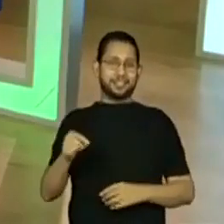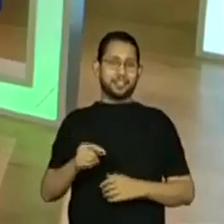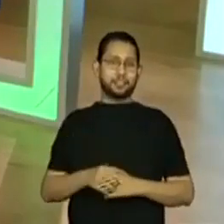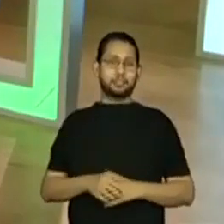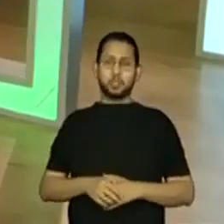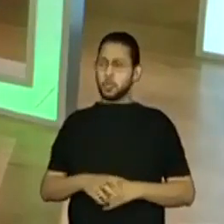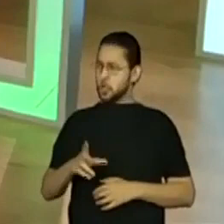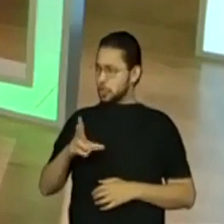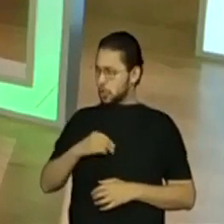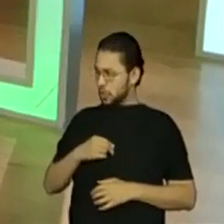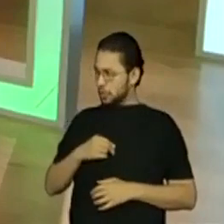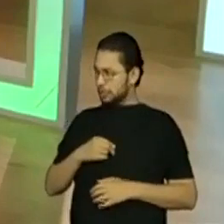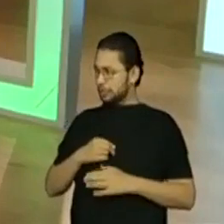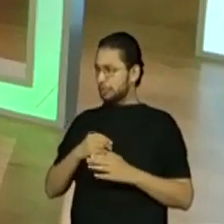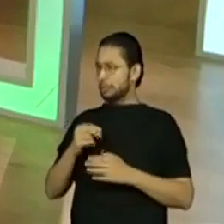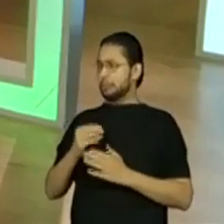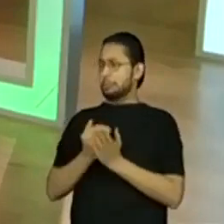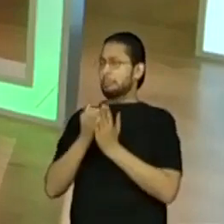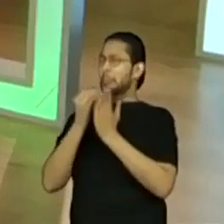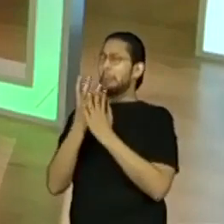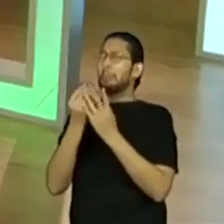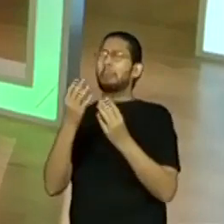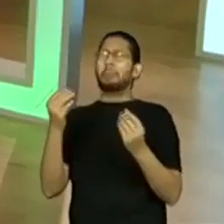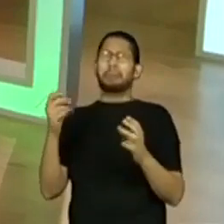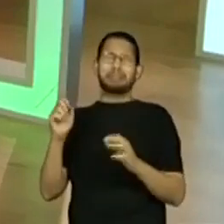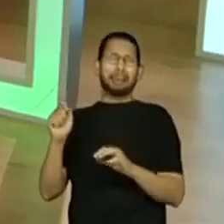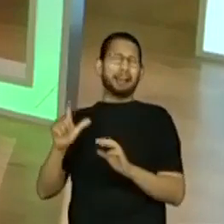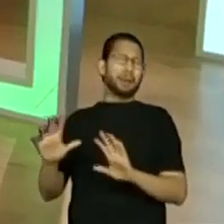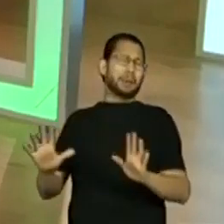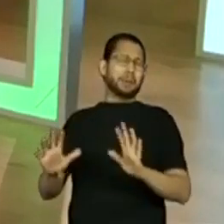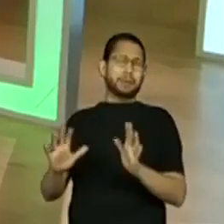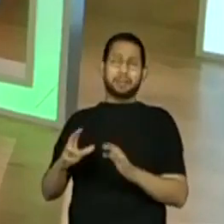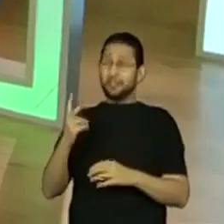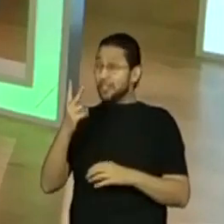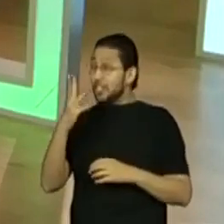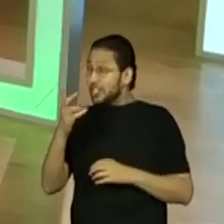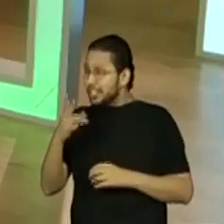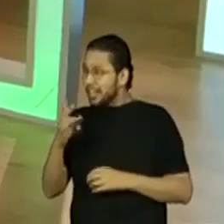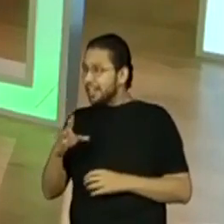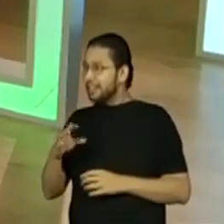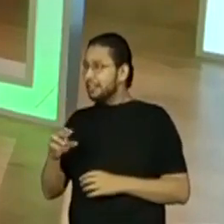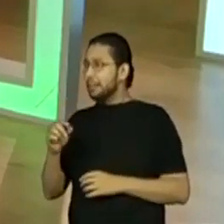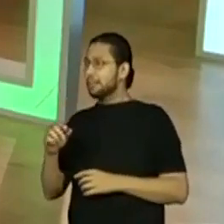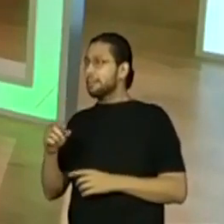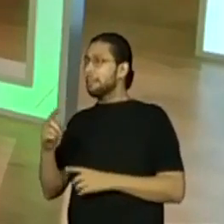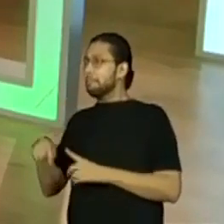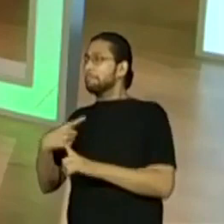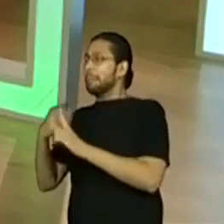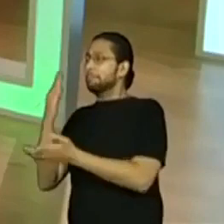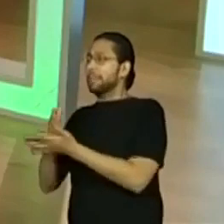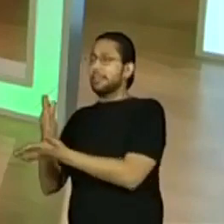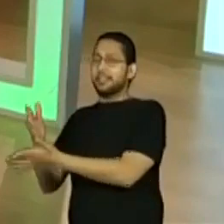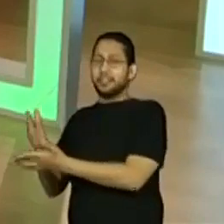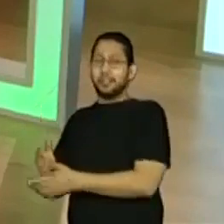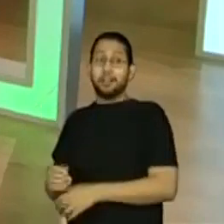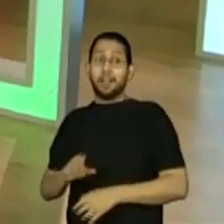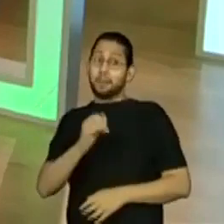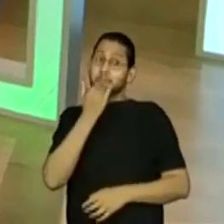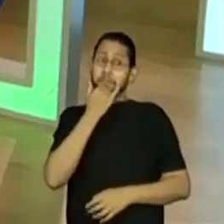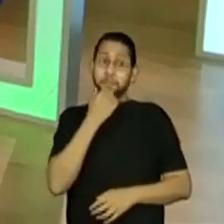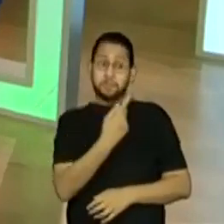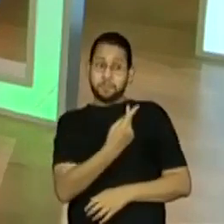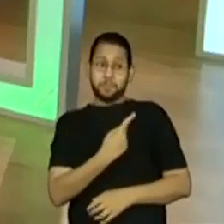Pro Carol pro meu gosto. Imagina, 23 e mais uns pedaços. Meu Deus! Pode ser nós duas. É